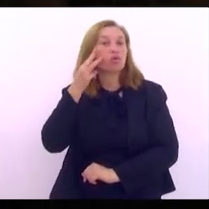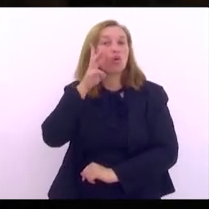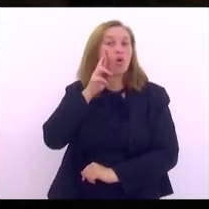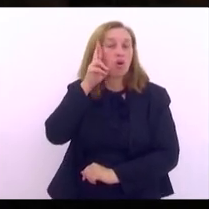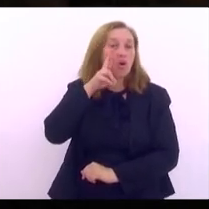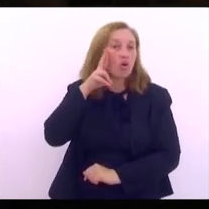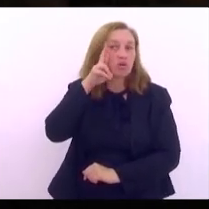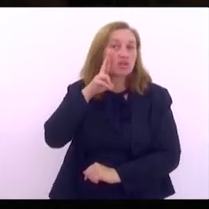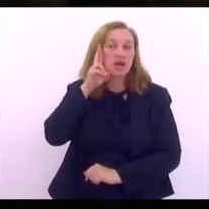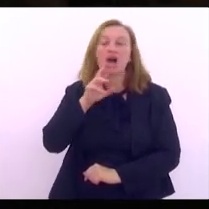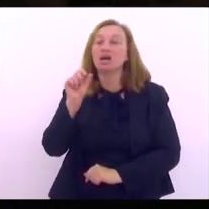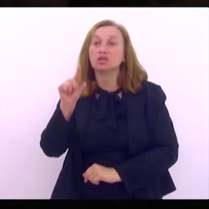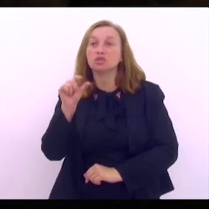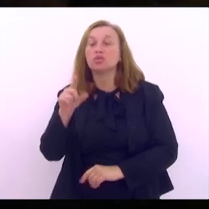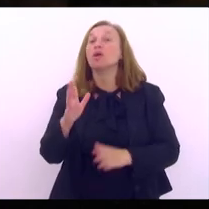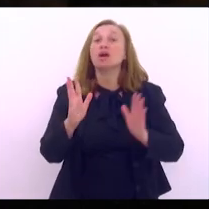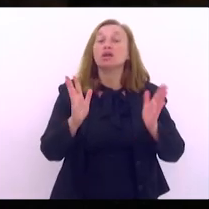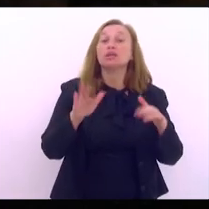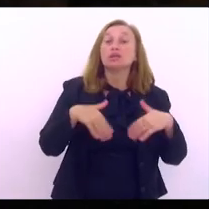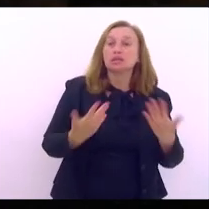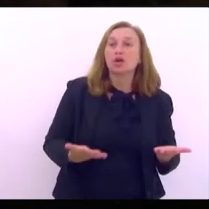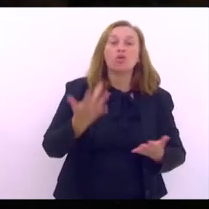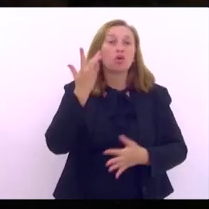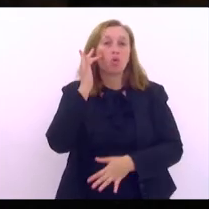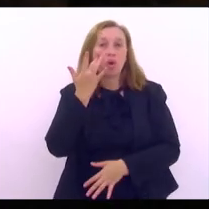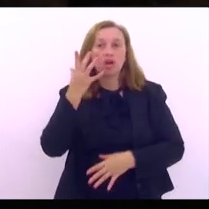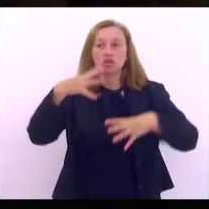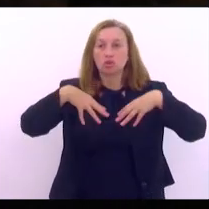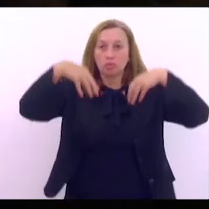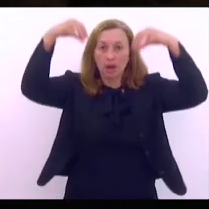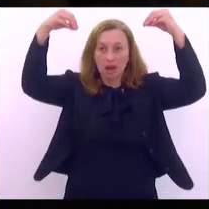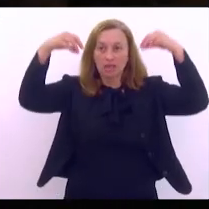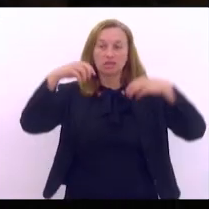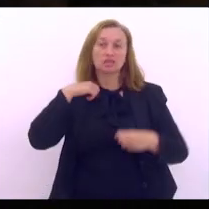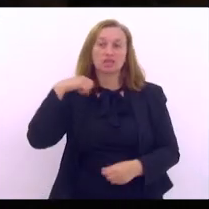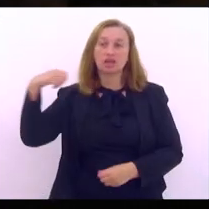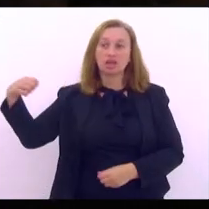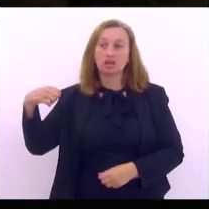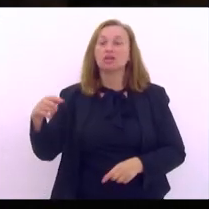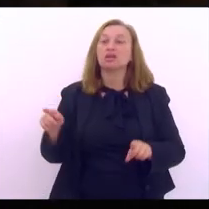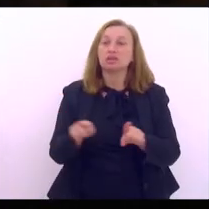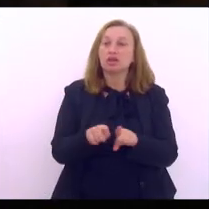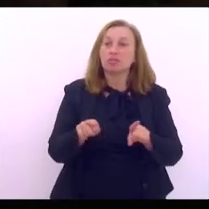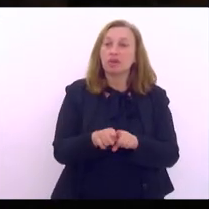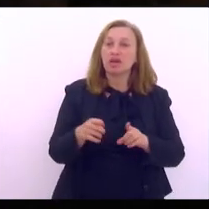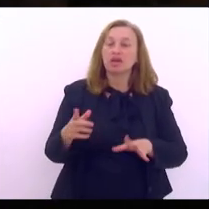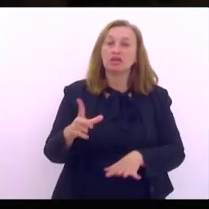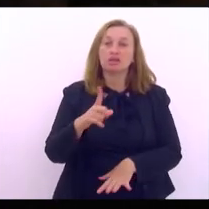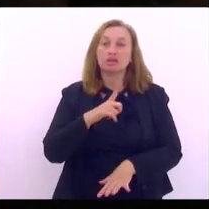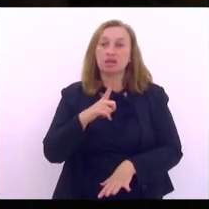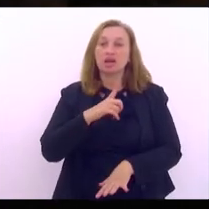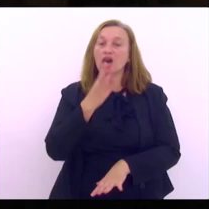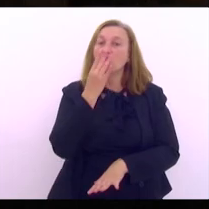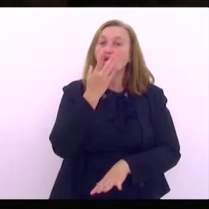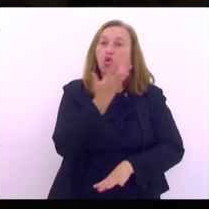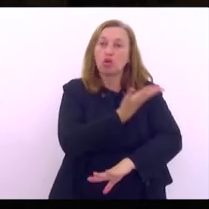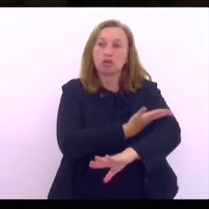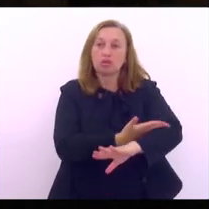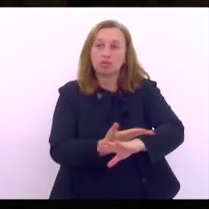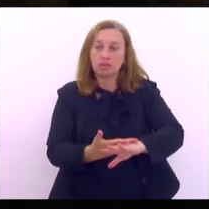azul, papapá. Então, eu acho que o Palácio Tiradentes deveria receber as cores branca e azul